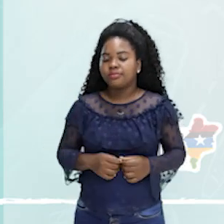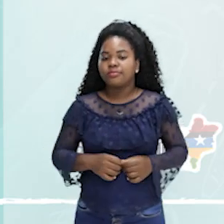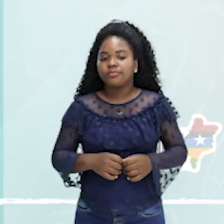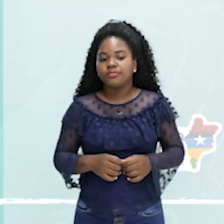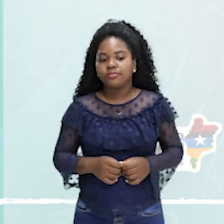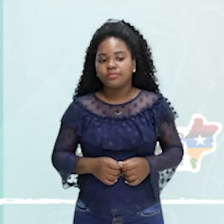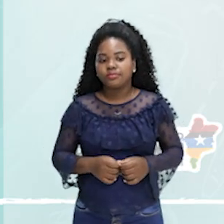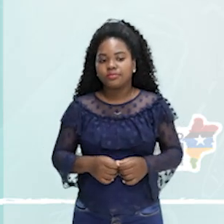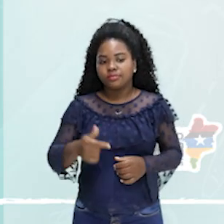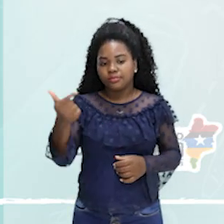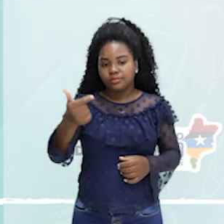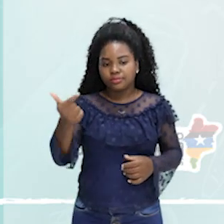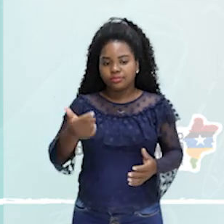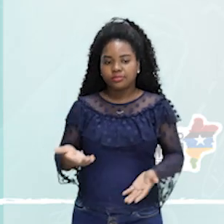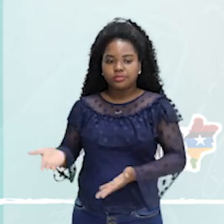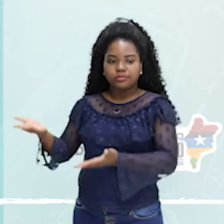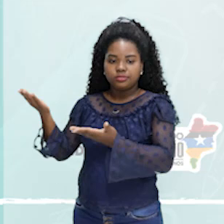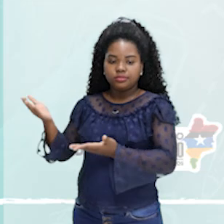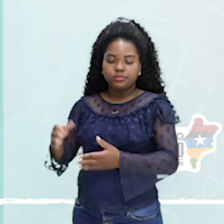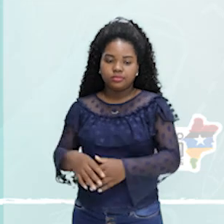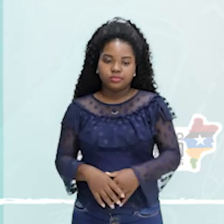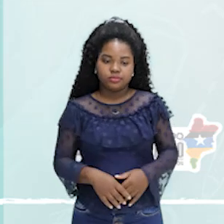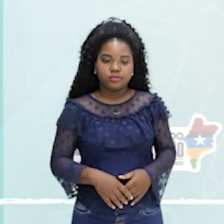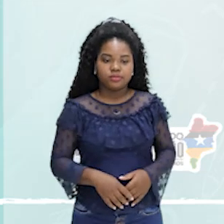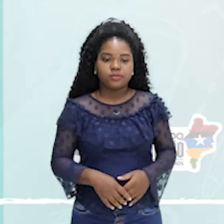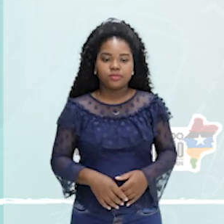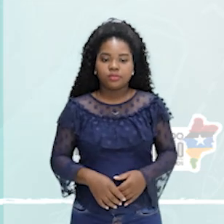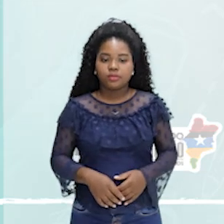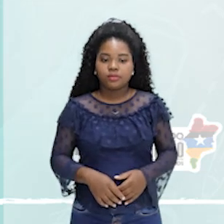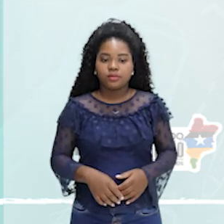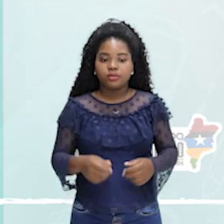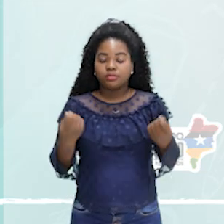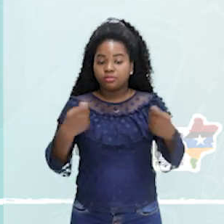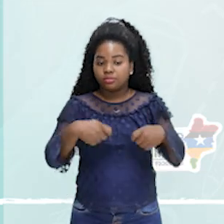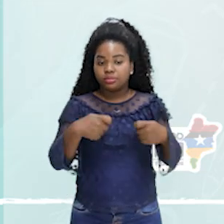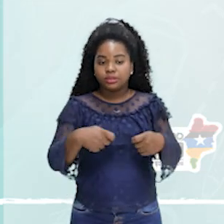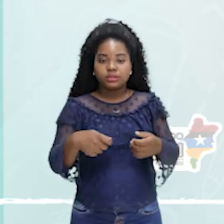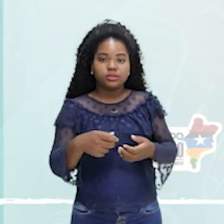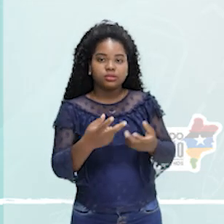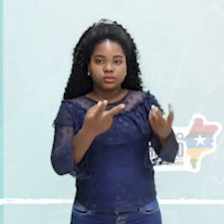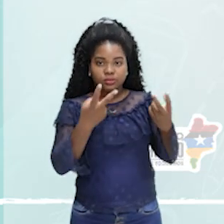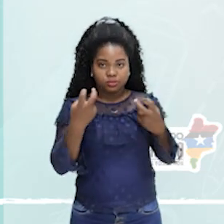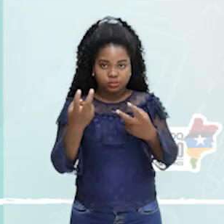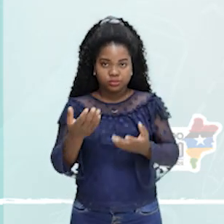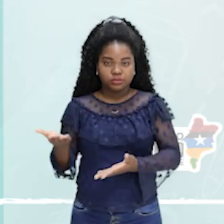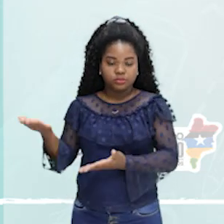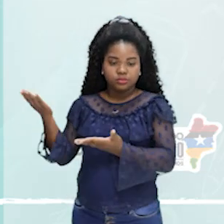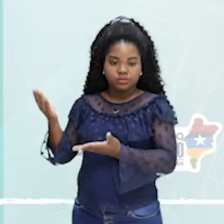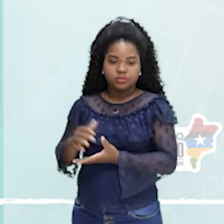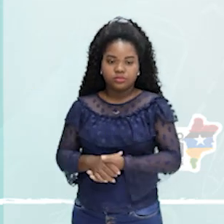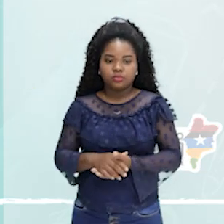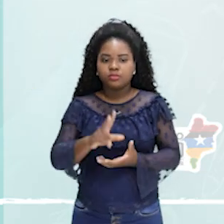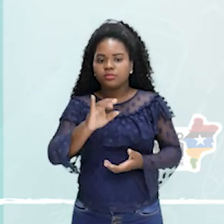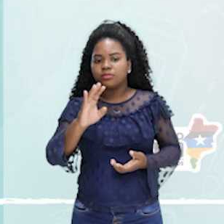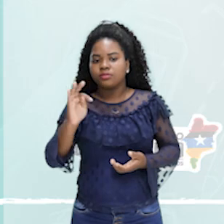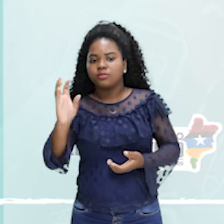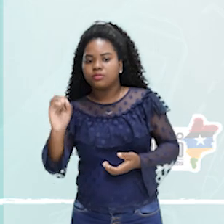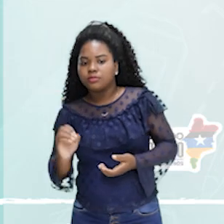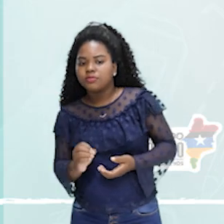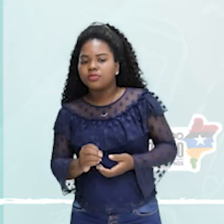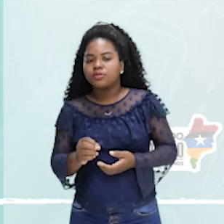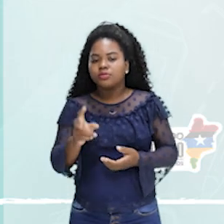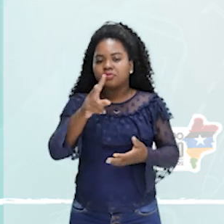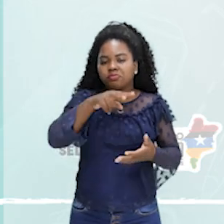Vamos para mais uma questão. Outra figura que você tem que observar, vai ficar aí na sua tela. Victor vê a uva